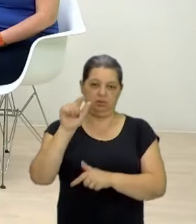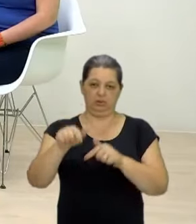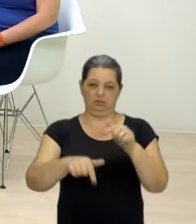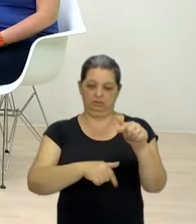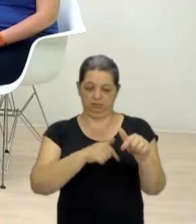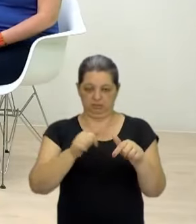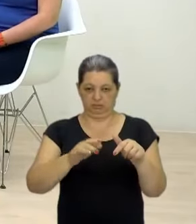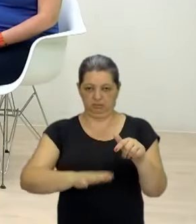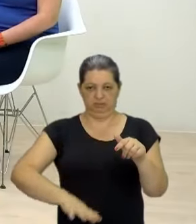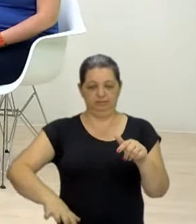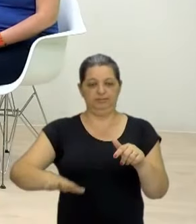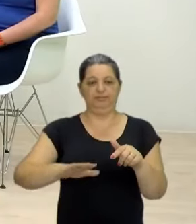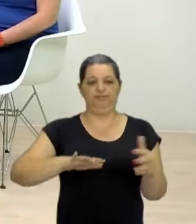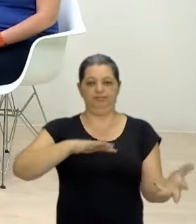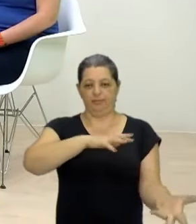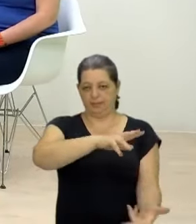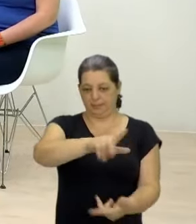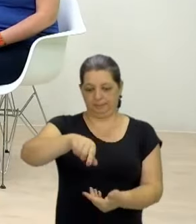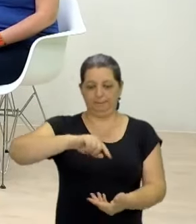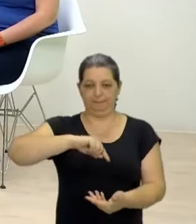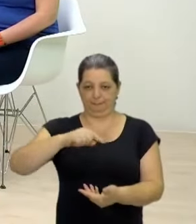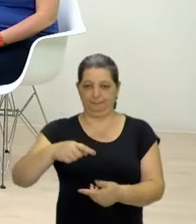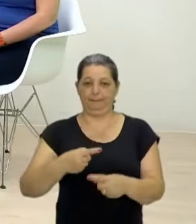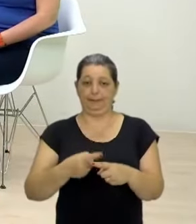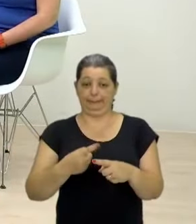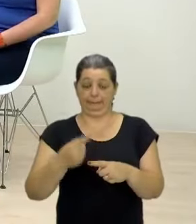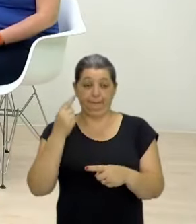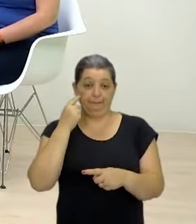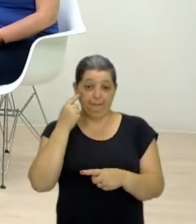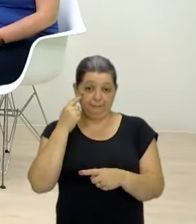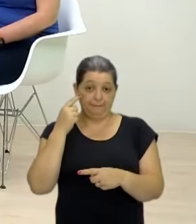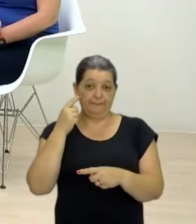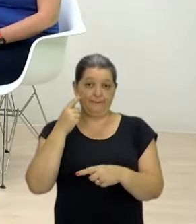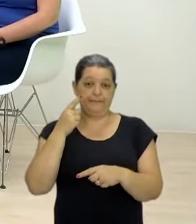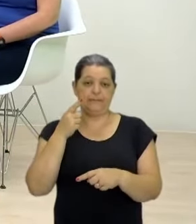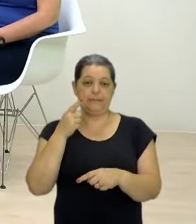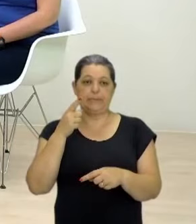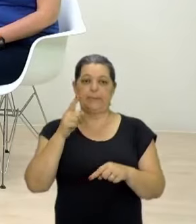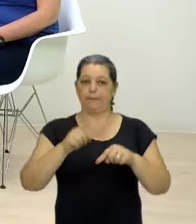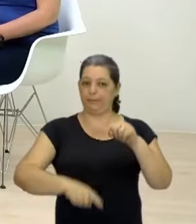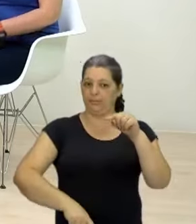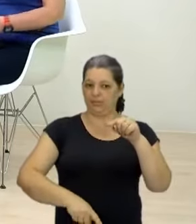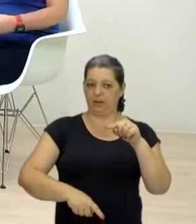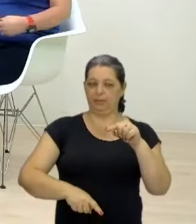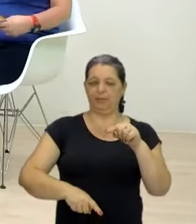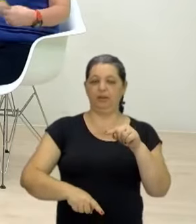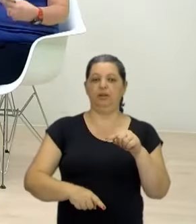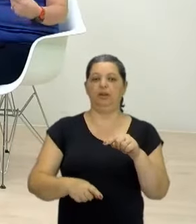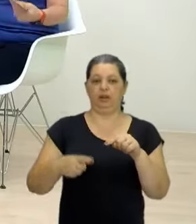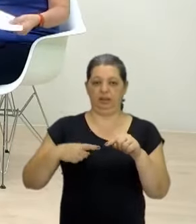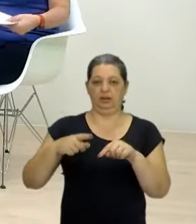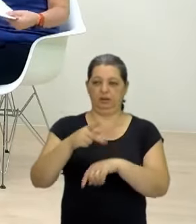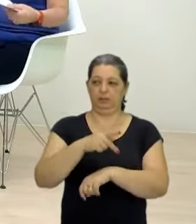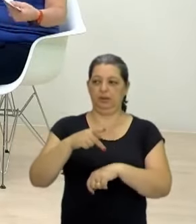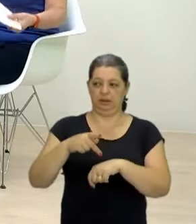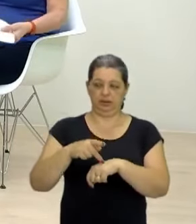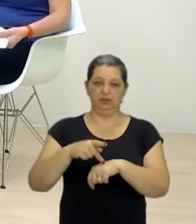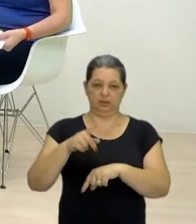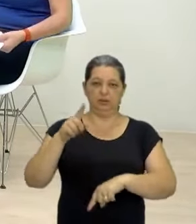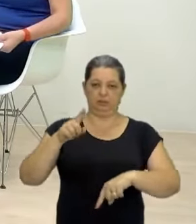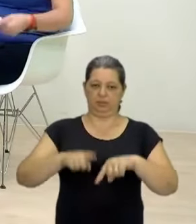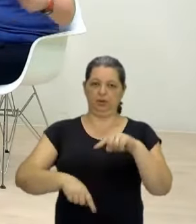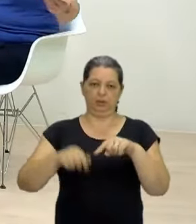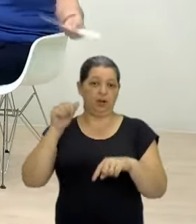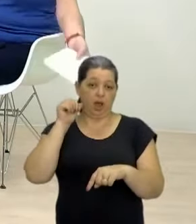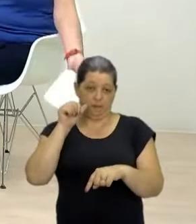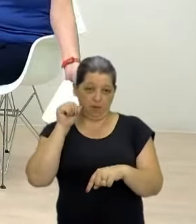países onde a mulher é proibida de estudar, de frequentar a escola básica, né? Então, esses números são mundiais, refletem,